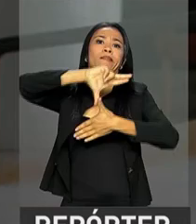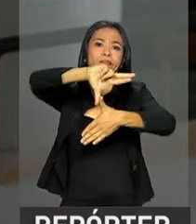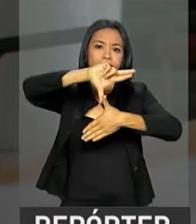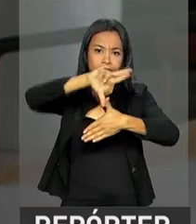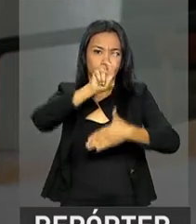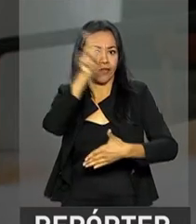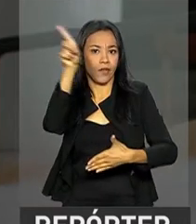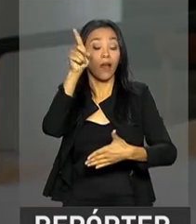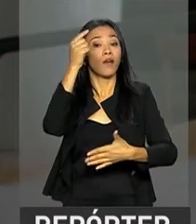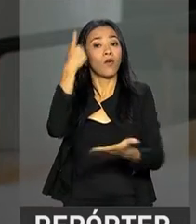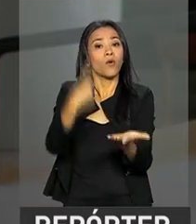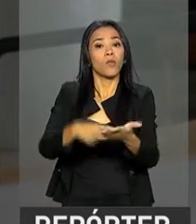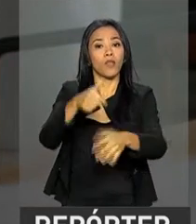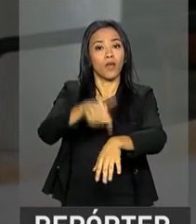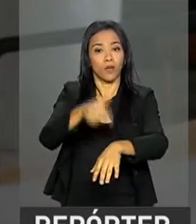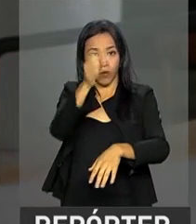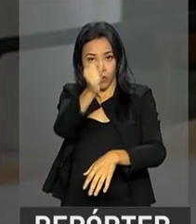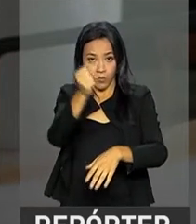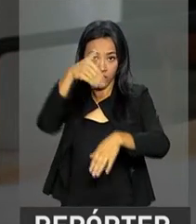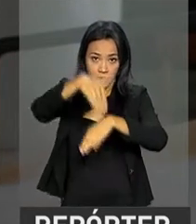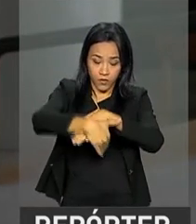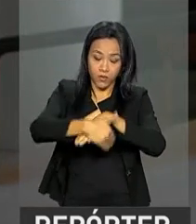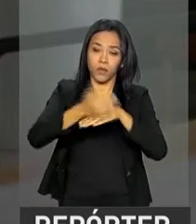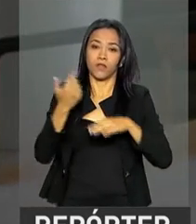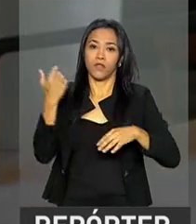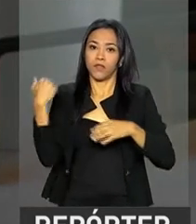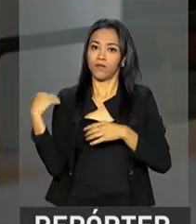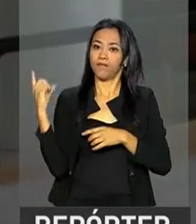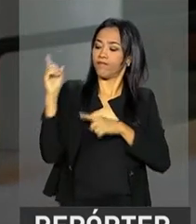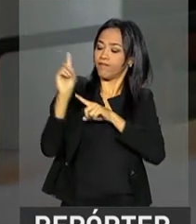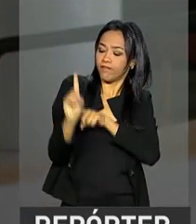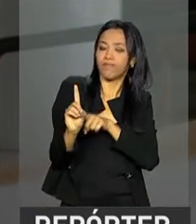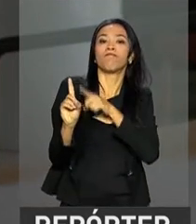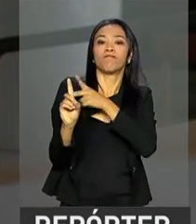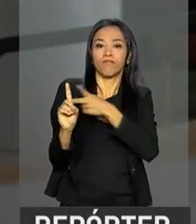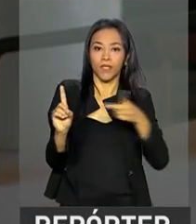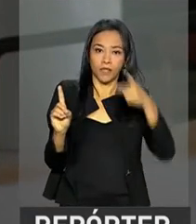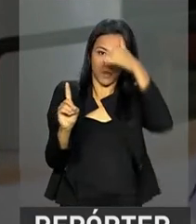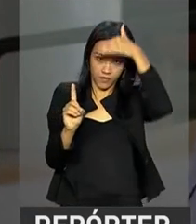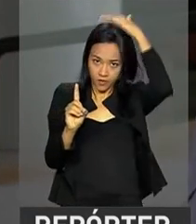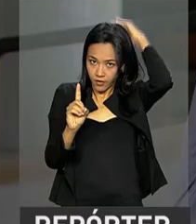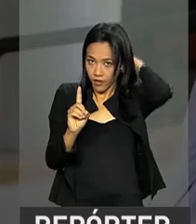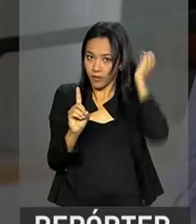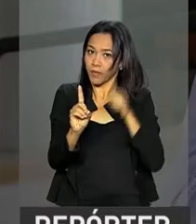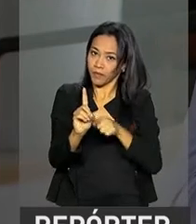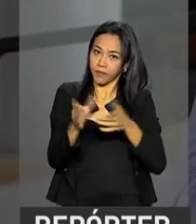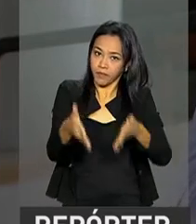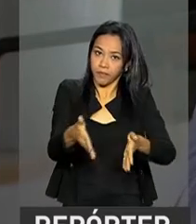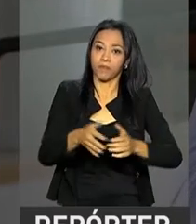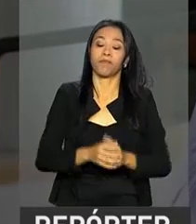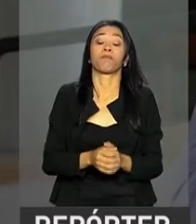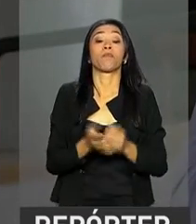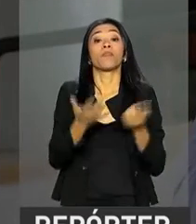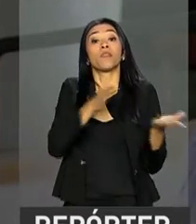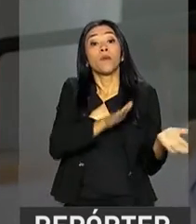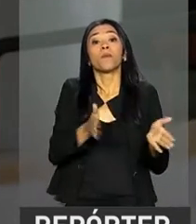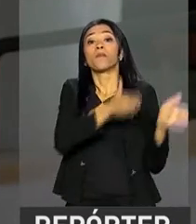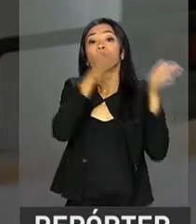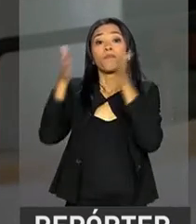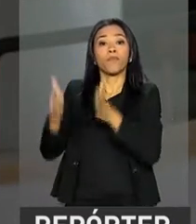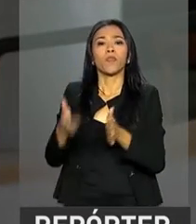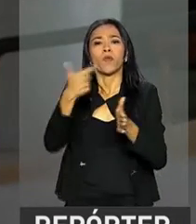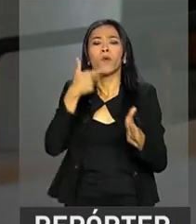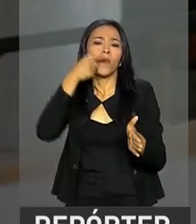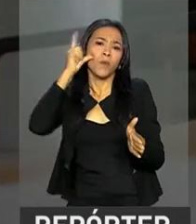marcado para as 8 horas da noite com a participação do presidente michel temer agora ontem carlo presidente teve uma série de reuniões